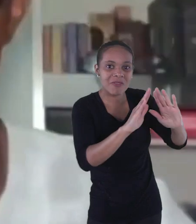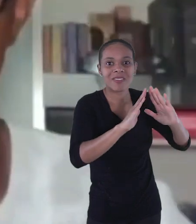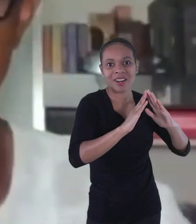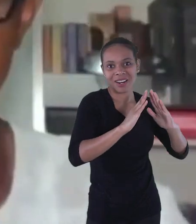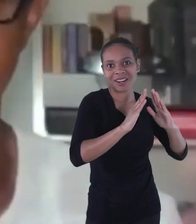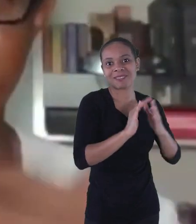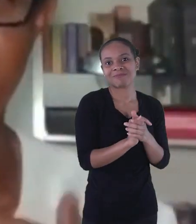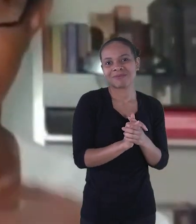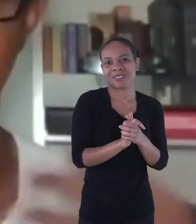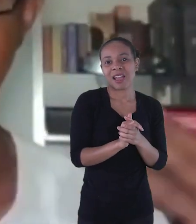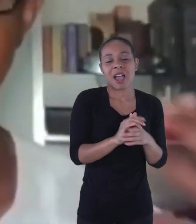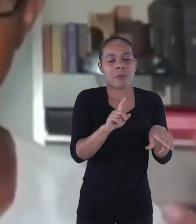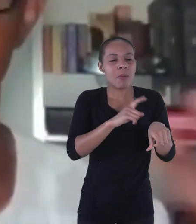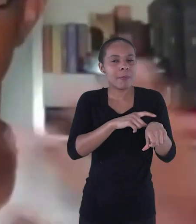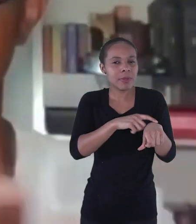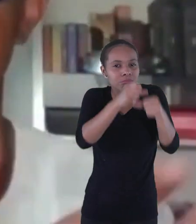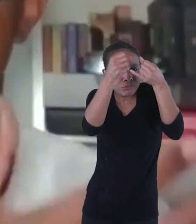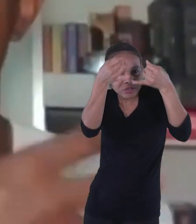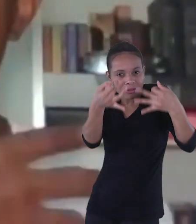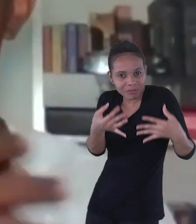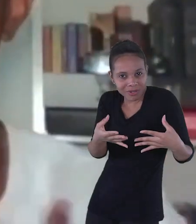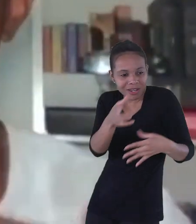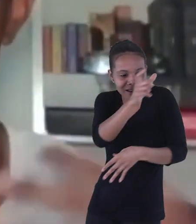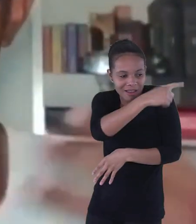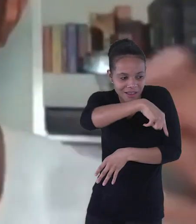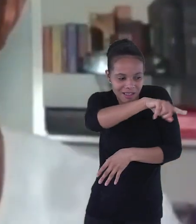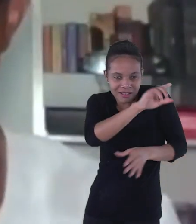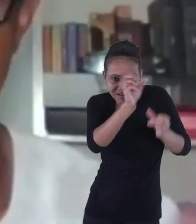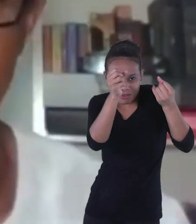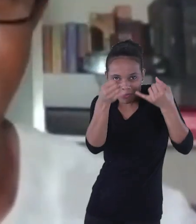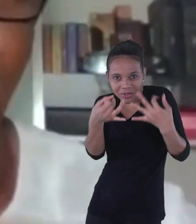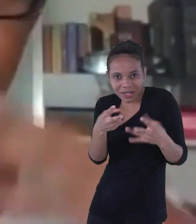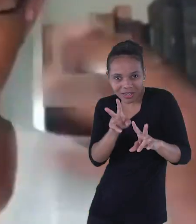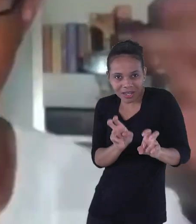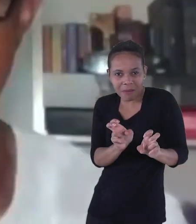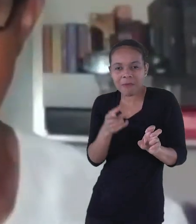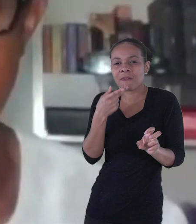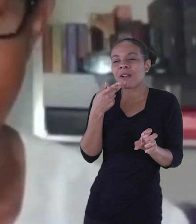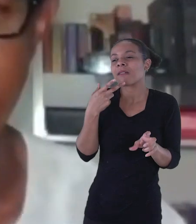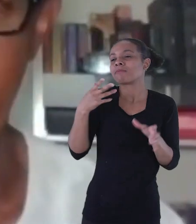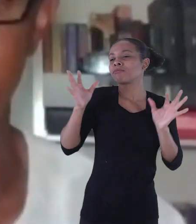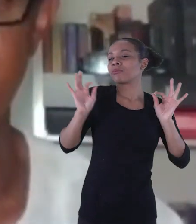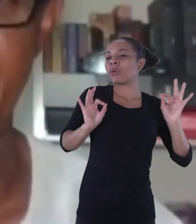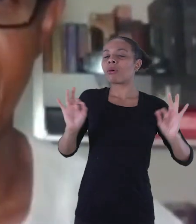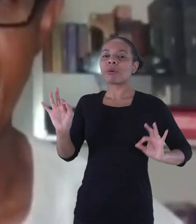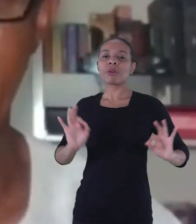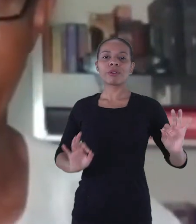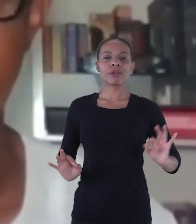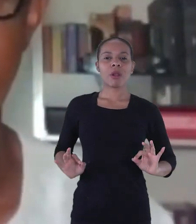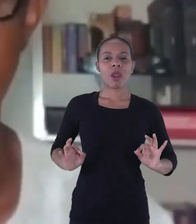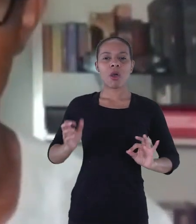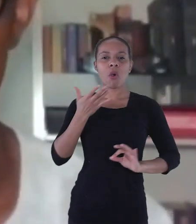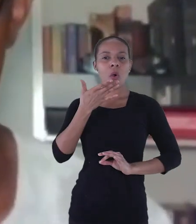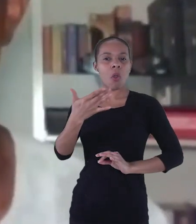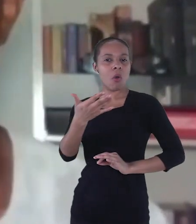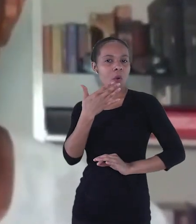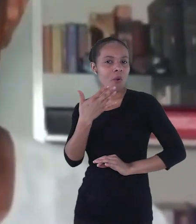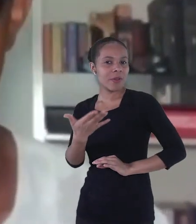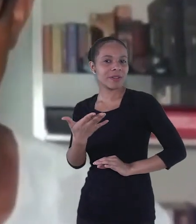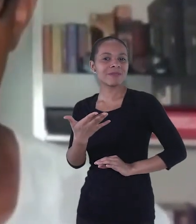de laçarotes, aqueles cordões de pérolas enormes, assim, toda colorida, tal. E aí